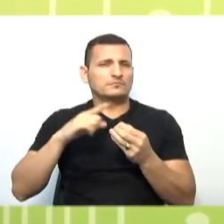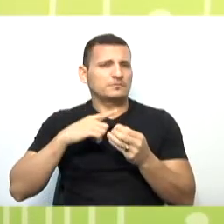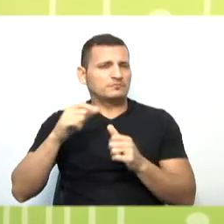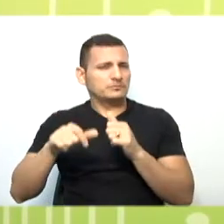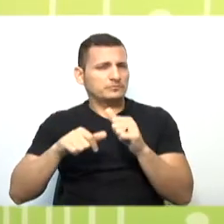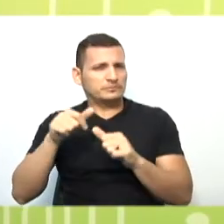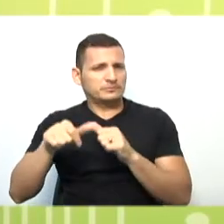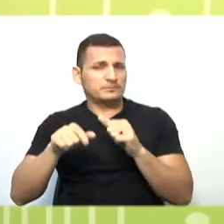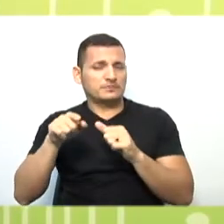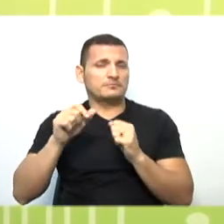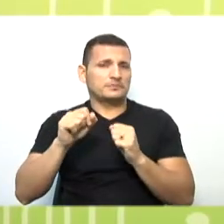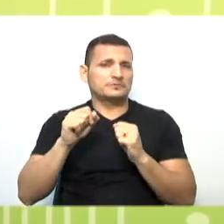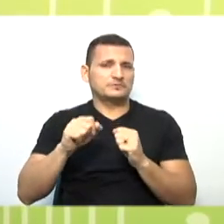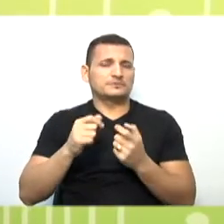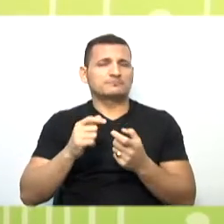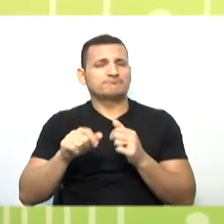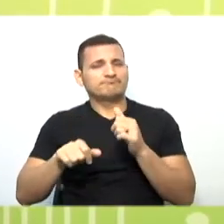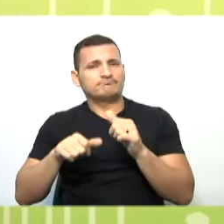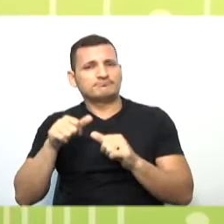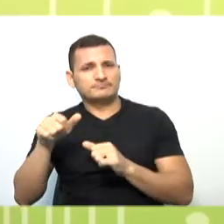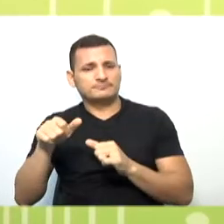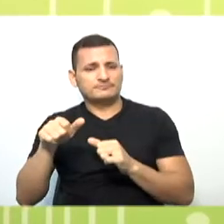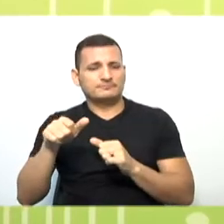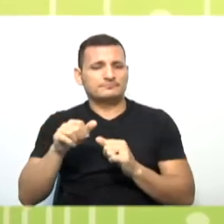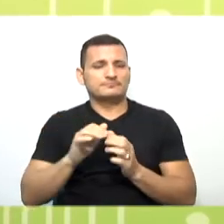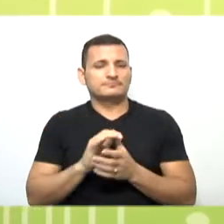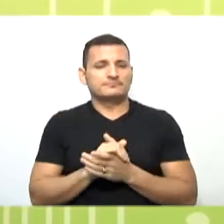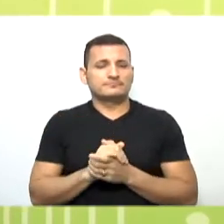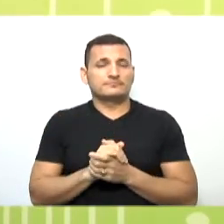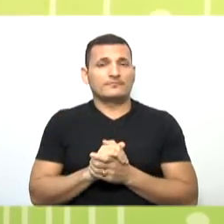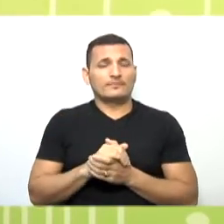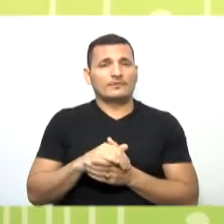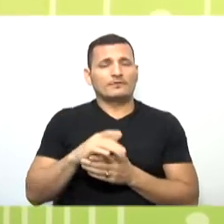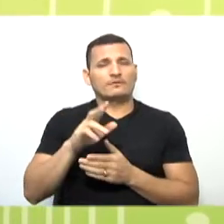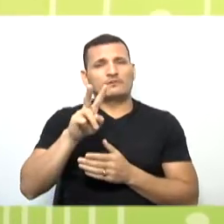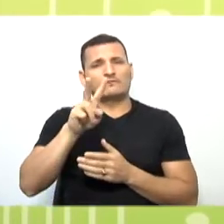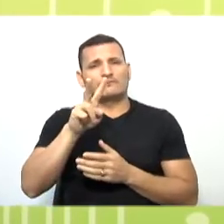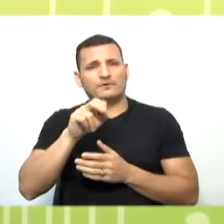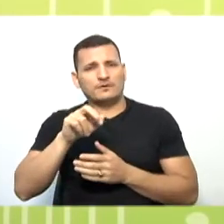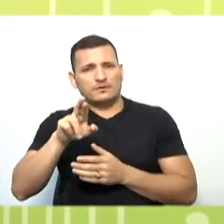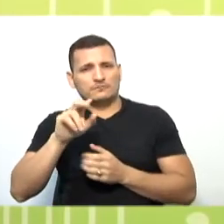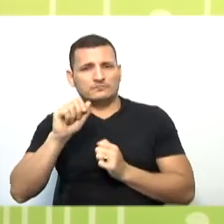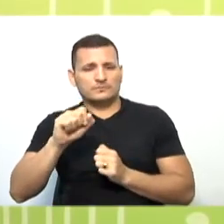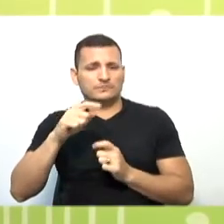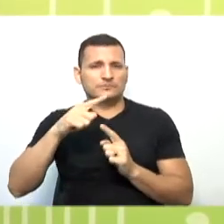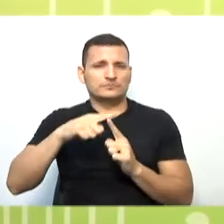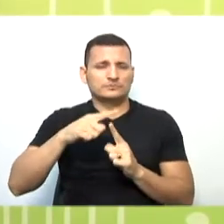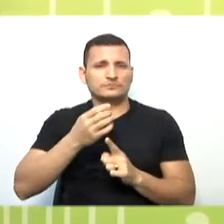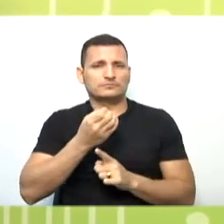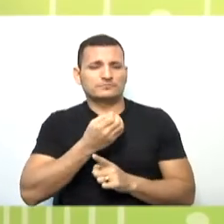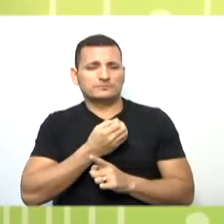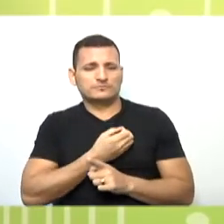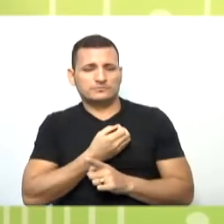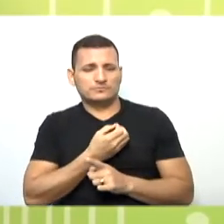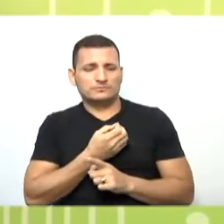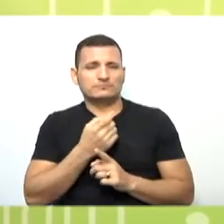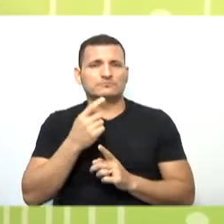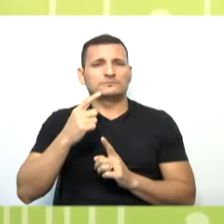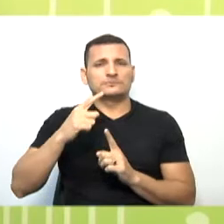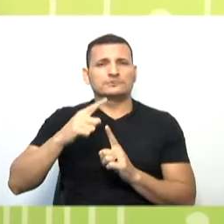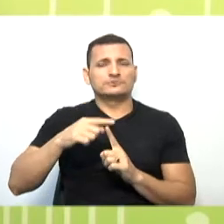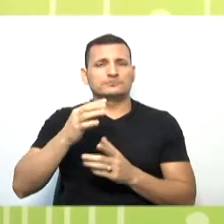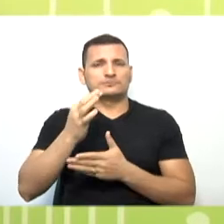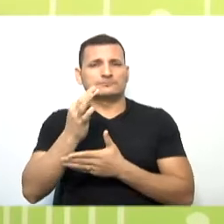esse valor pode ser alterado, certo? Uma variável pode ser do tipo de número, pode ser do tipo